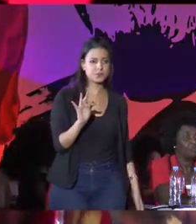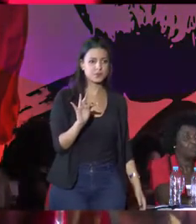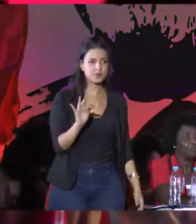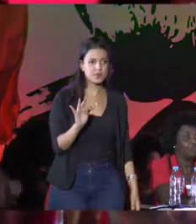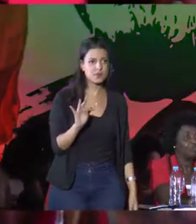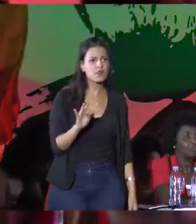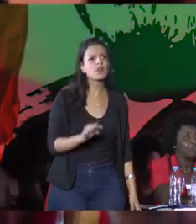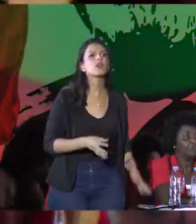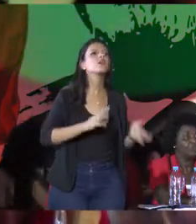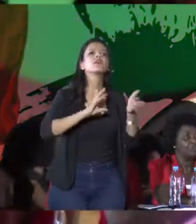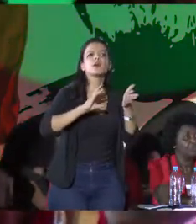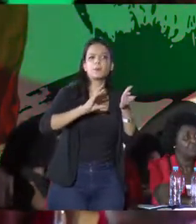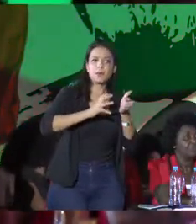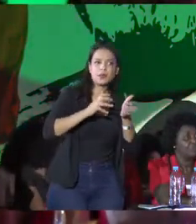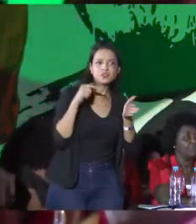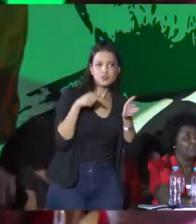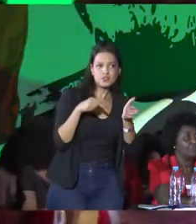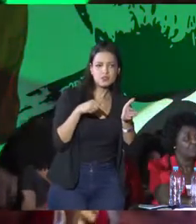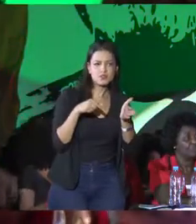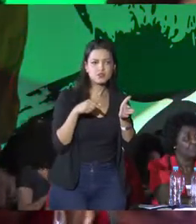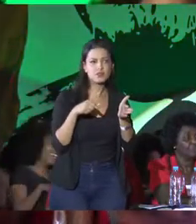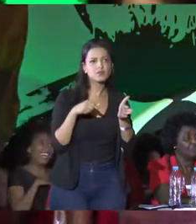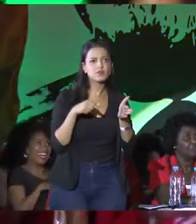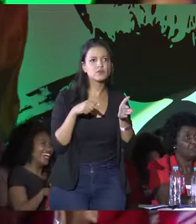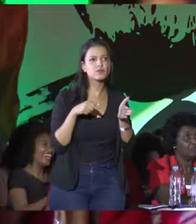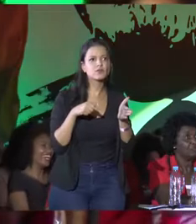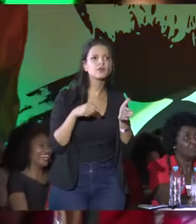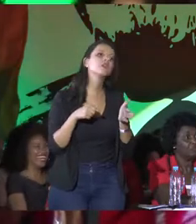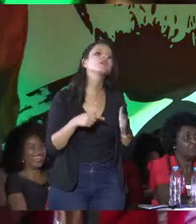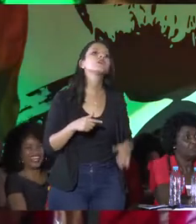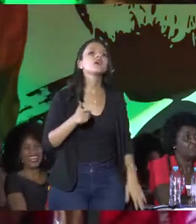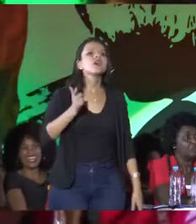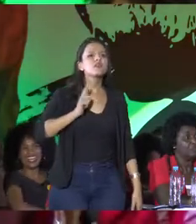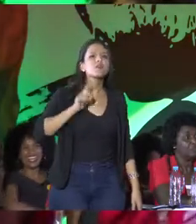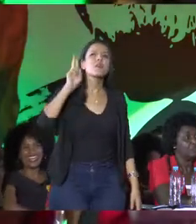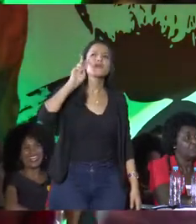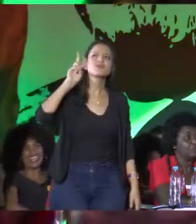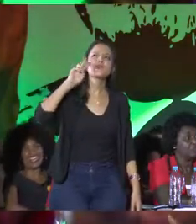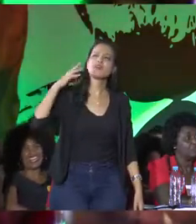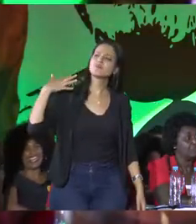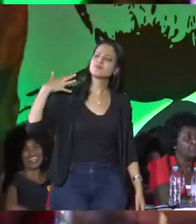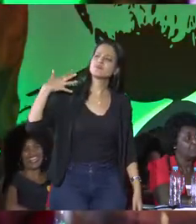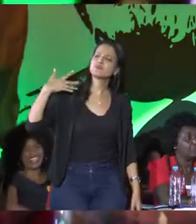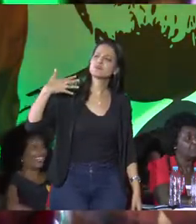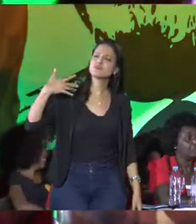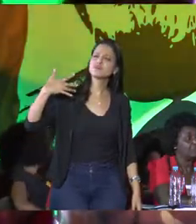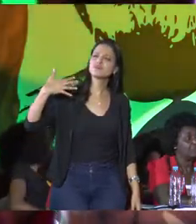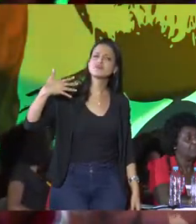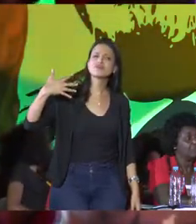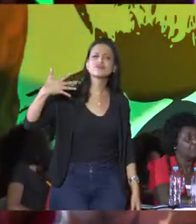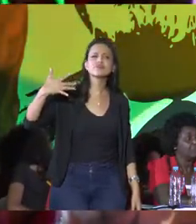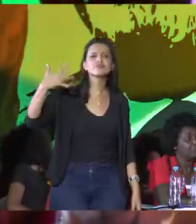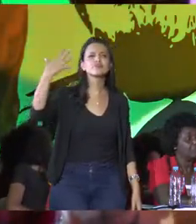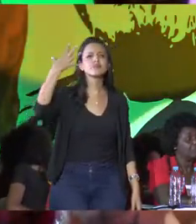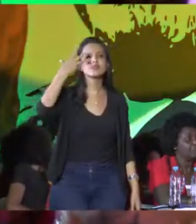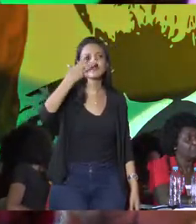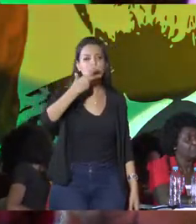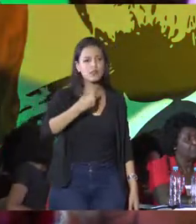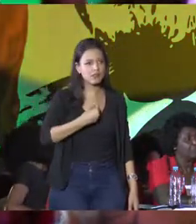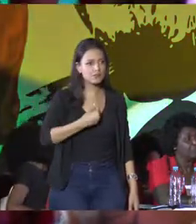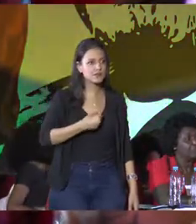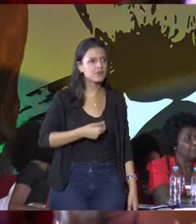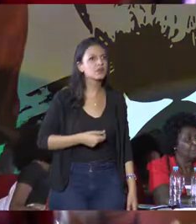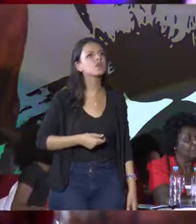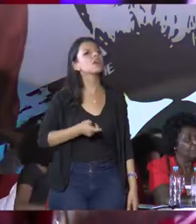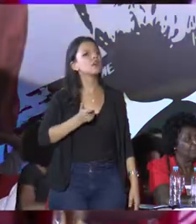De um partido que construiu uma bonita história. Nós temos